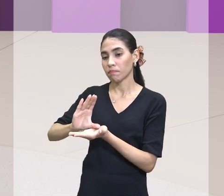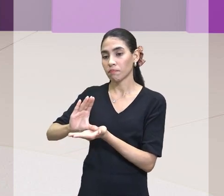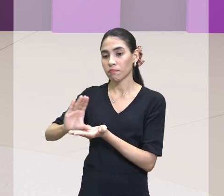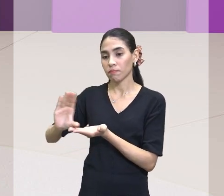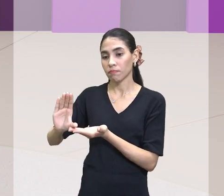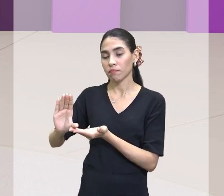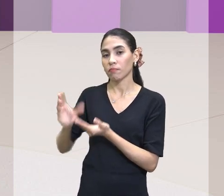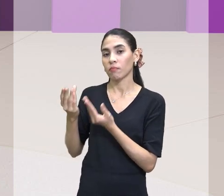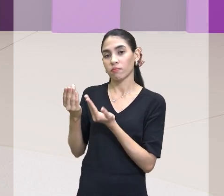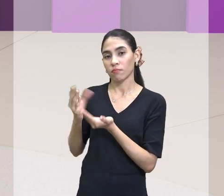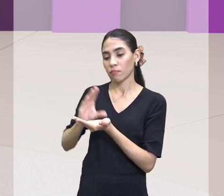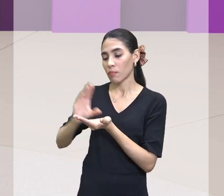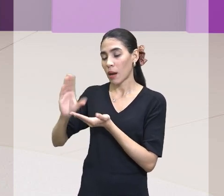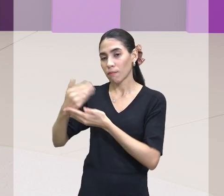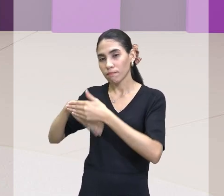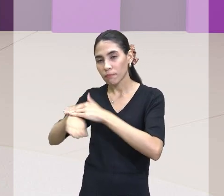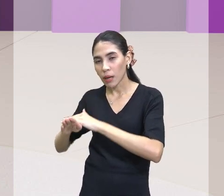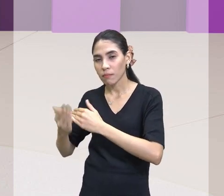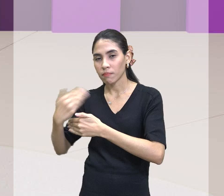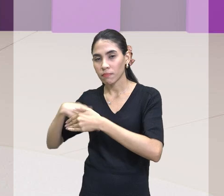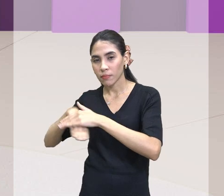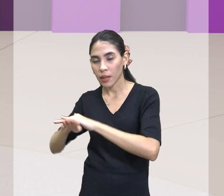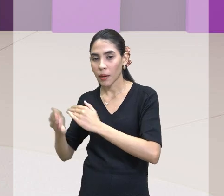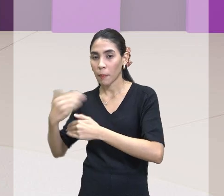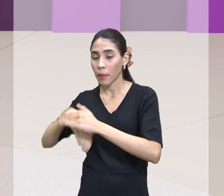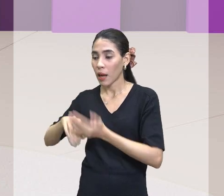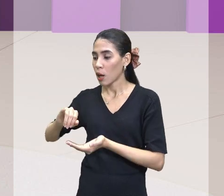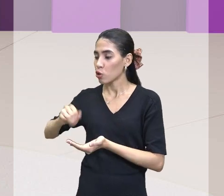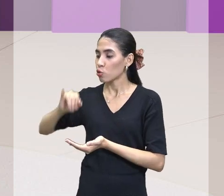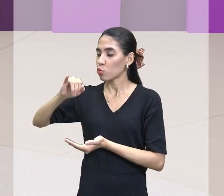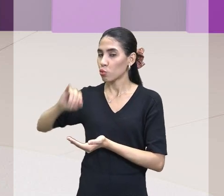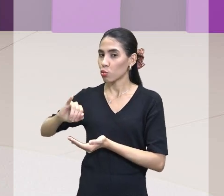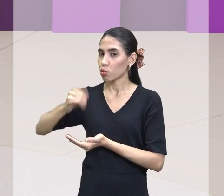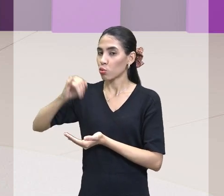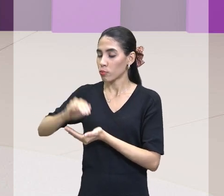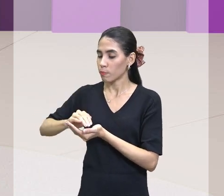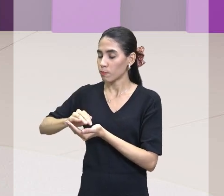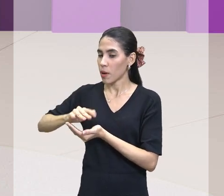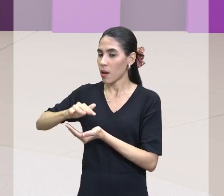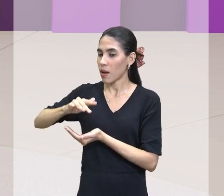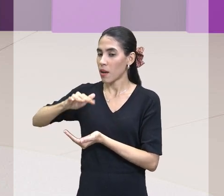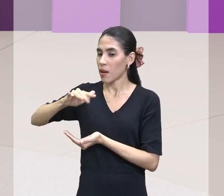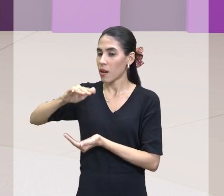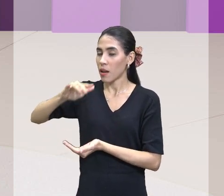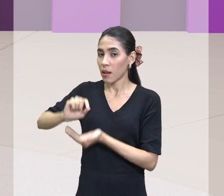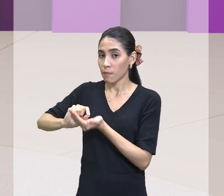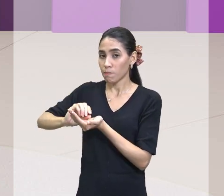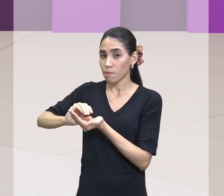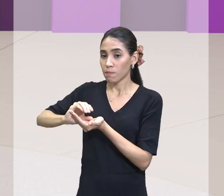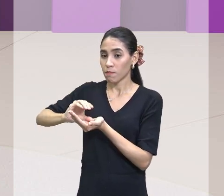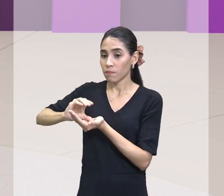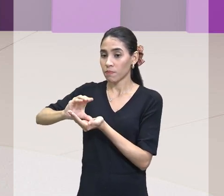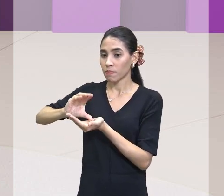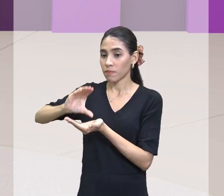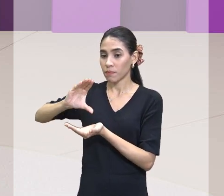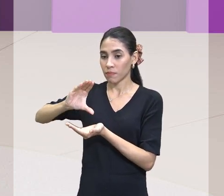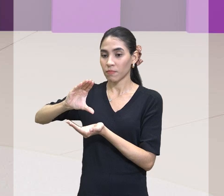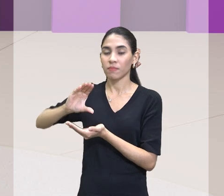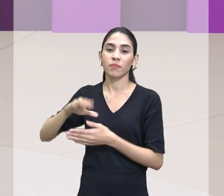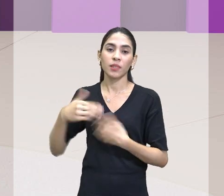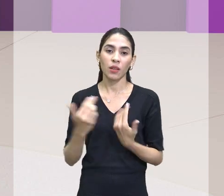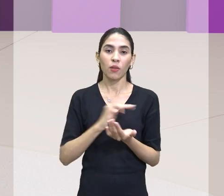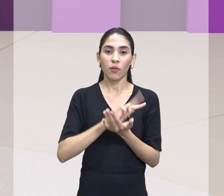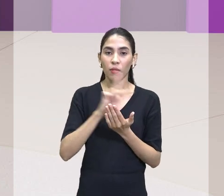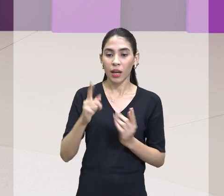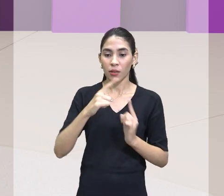só aplicando e esse dinheiro vai gerando juros sobre juros para você, tá? Então, existem diversas aplicações. Eu convido vocês